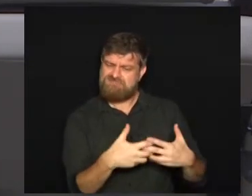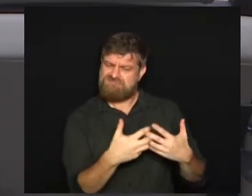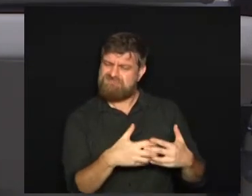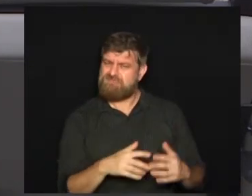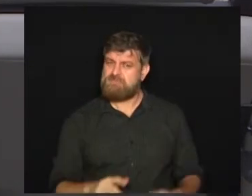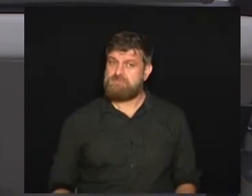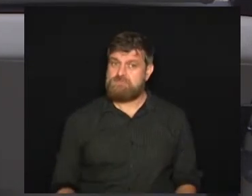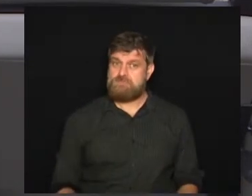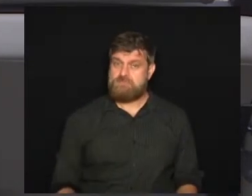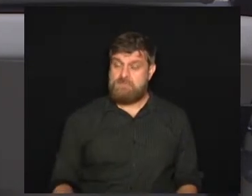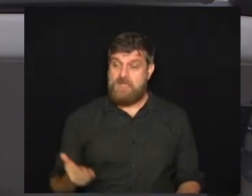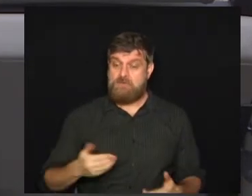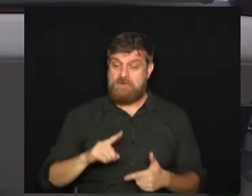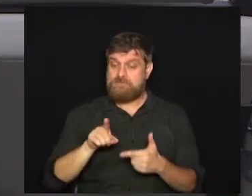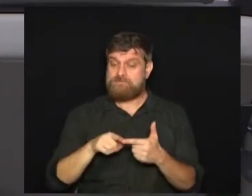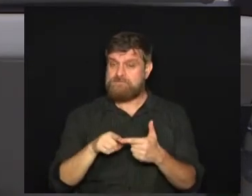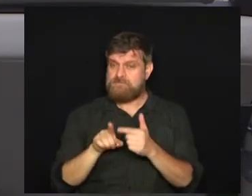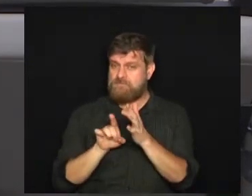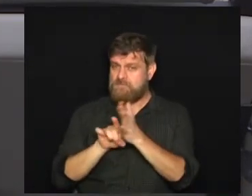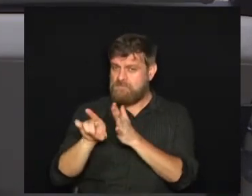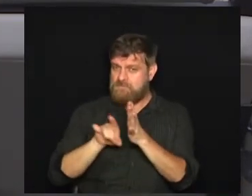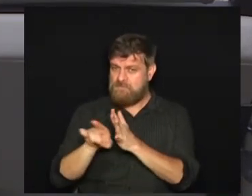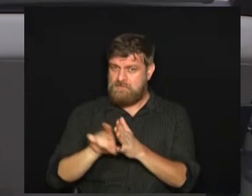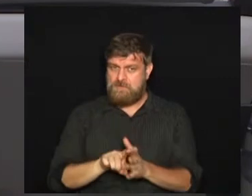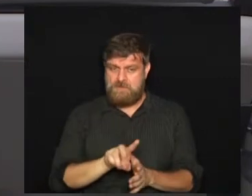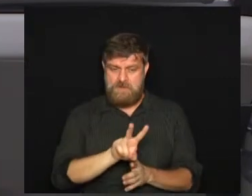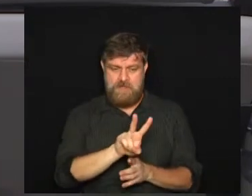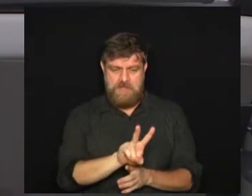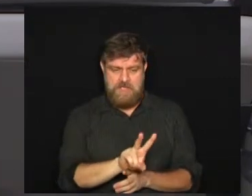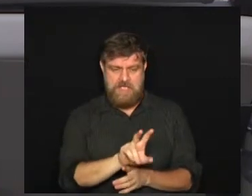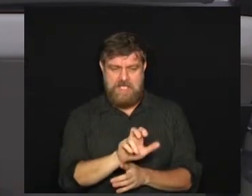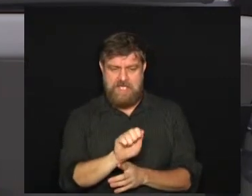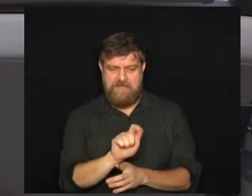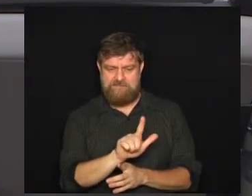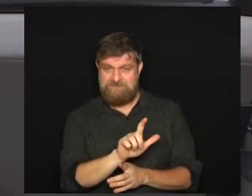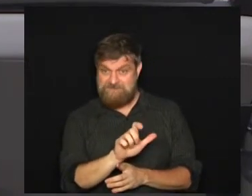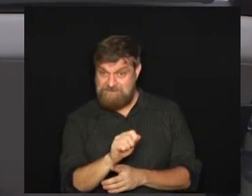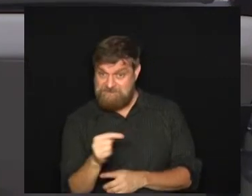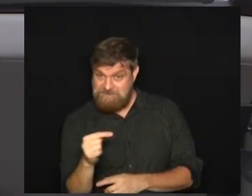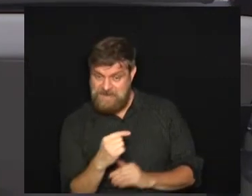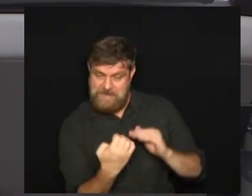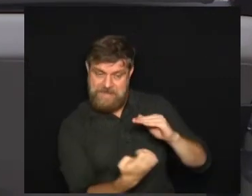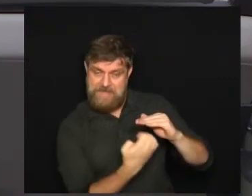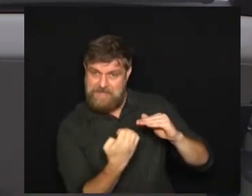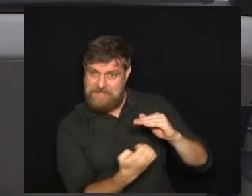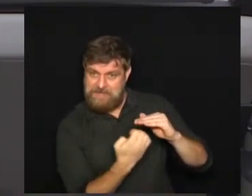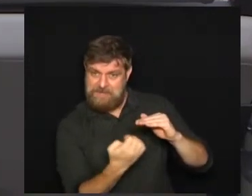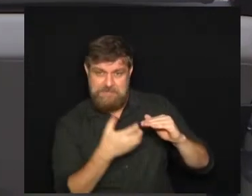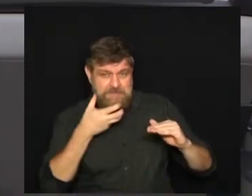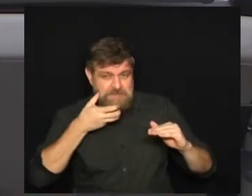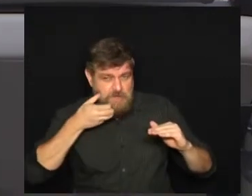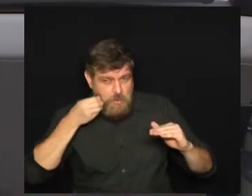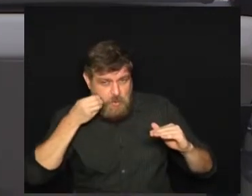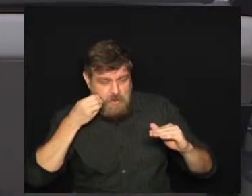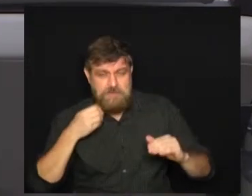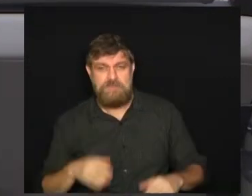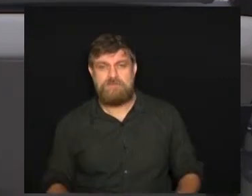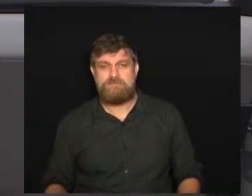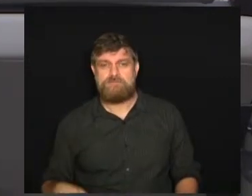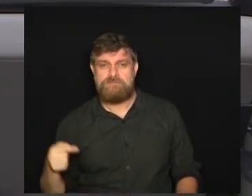uma pergunta. Essas vagas de emprego disponibilizadas, as